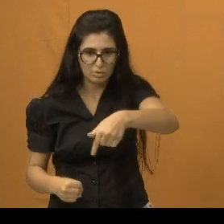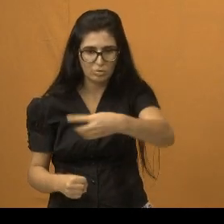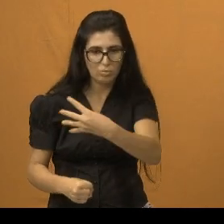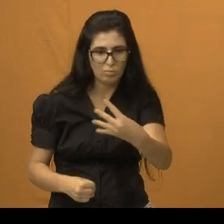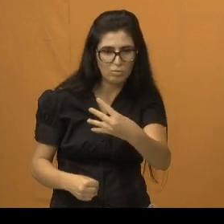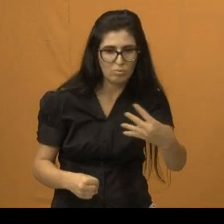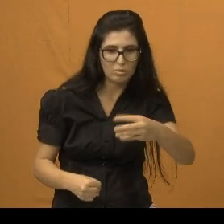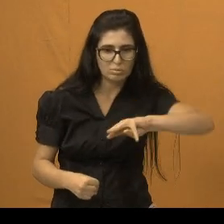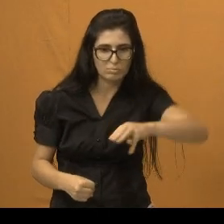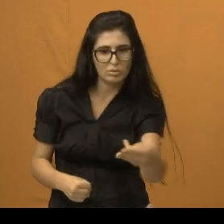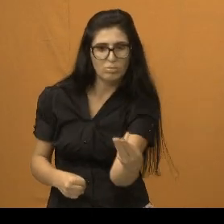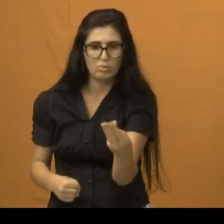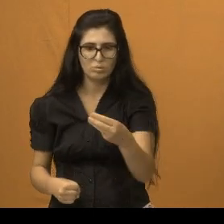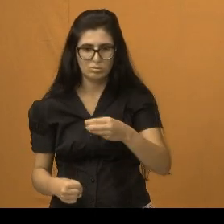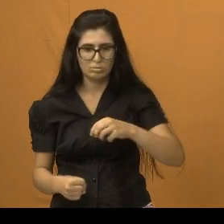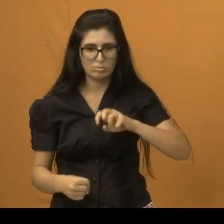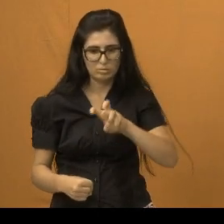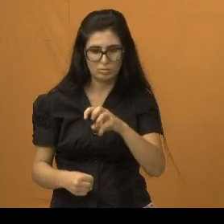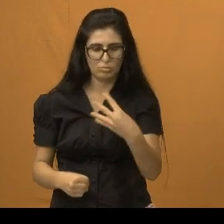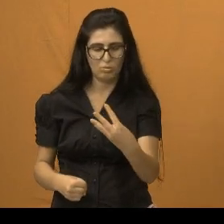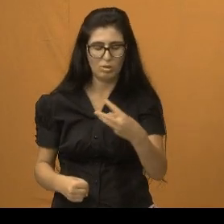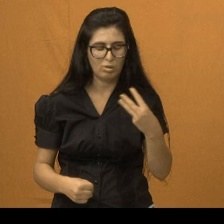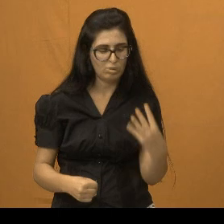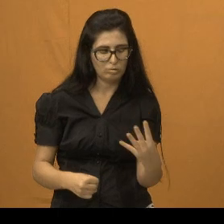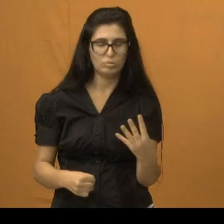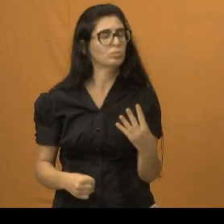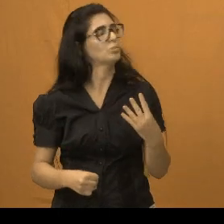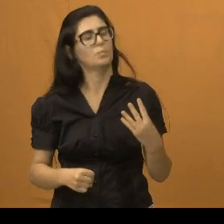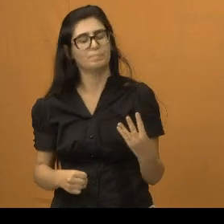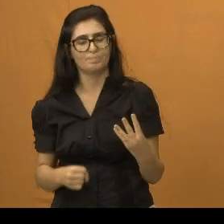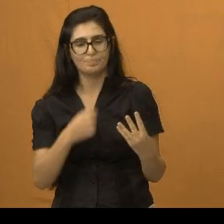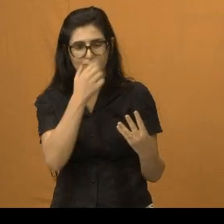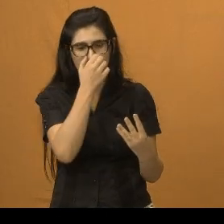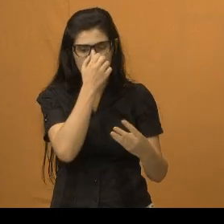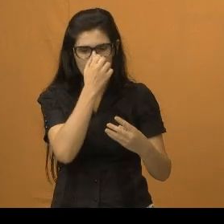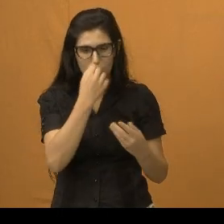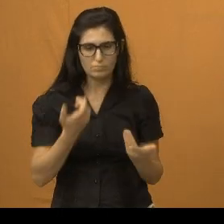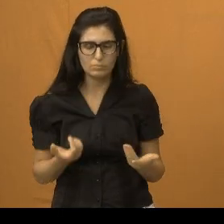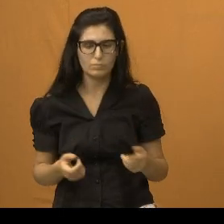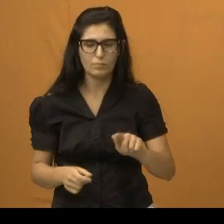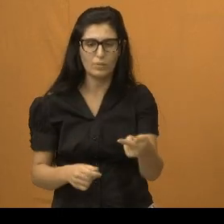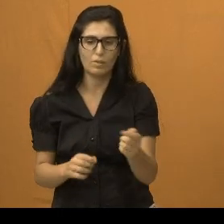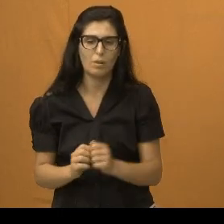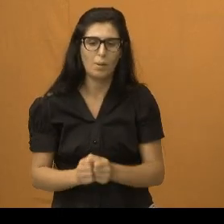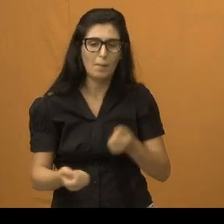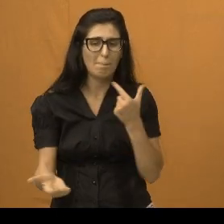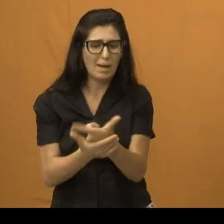44.534, e um saldo a pagar em 31 de dezembro de 2017 de